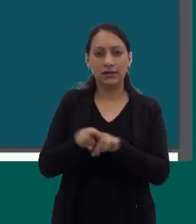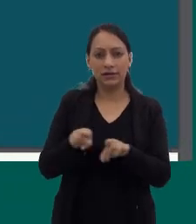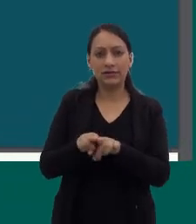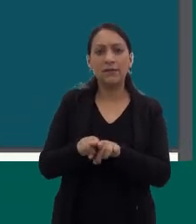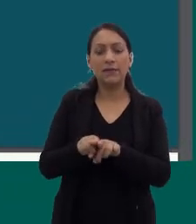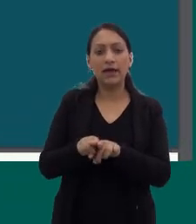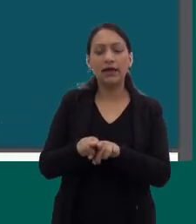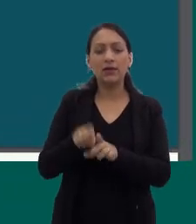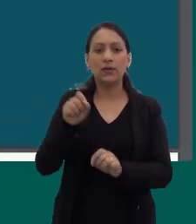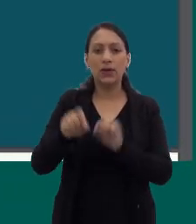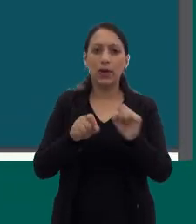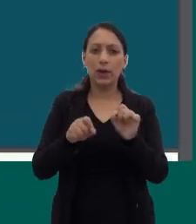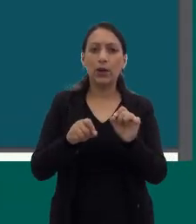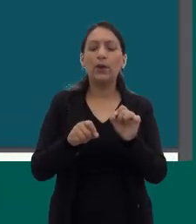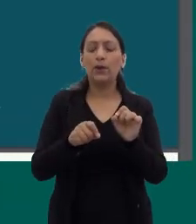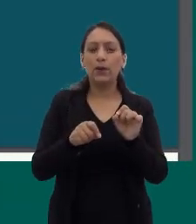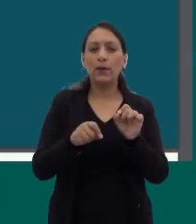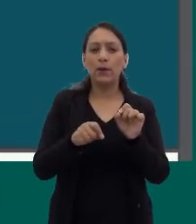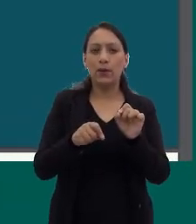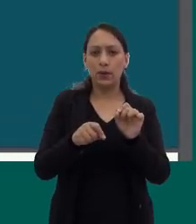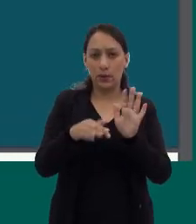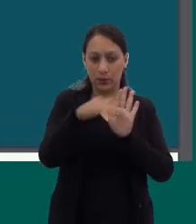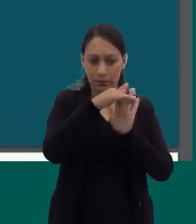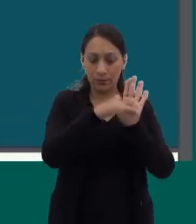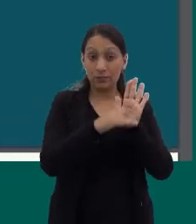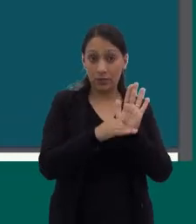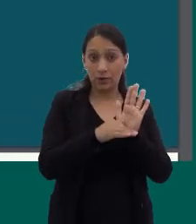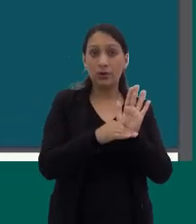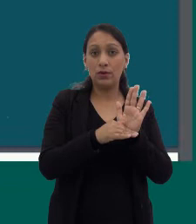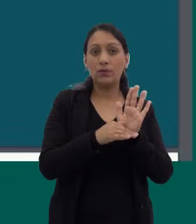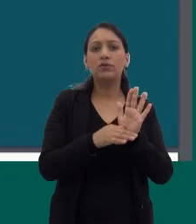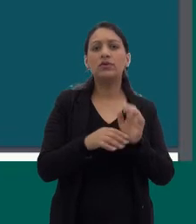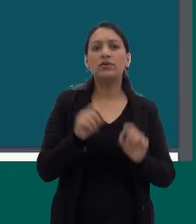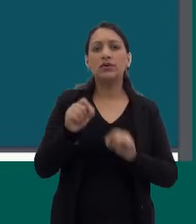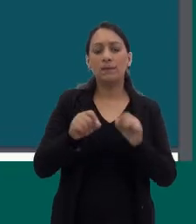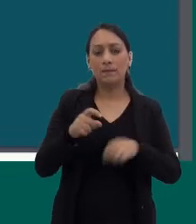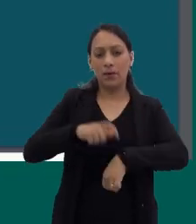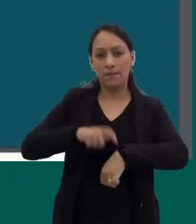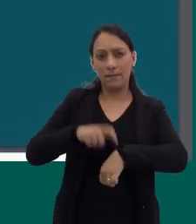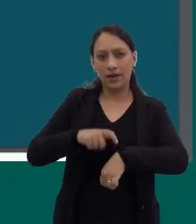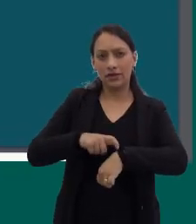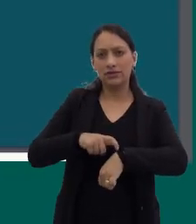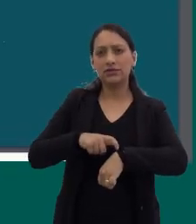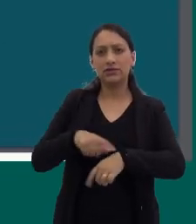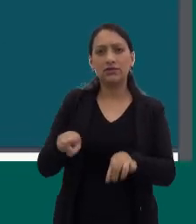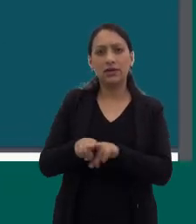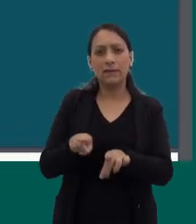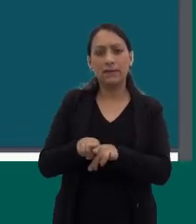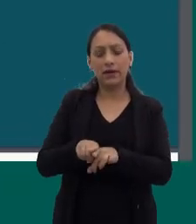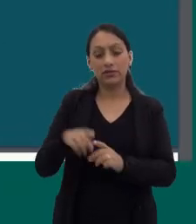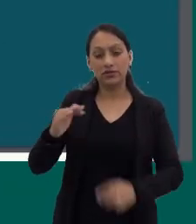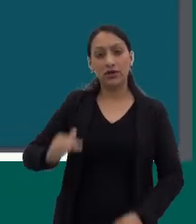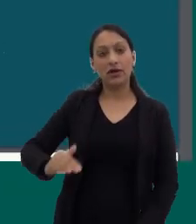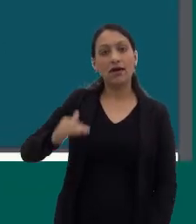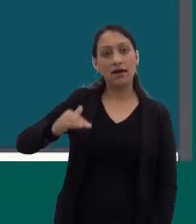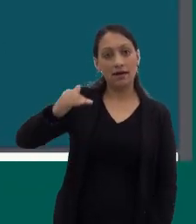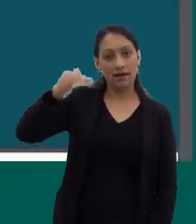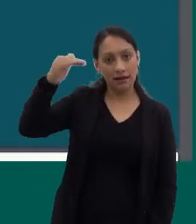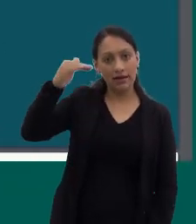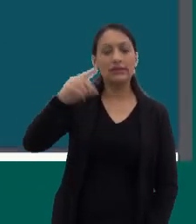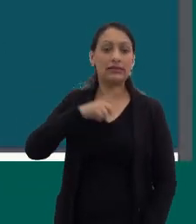coloca, né, que os nossos momentos de crescimento são justamente permeados